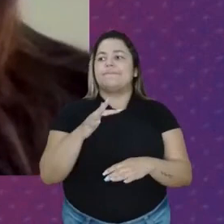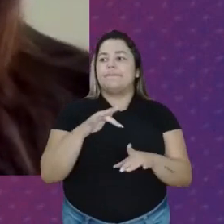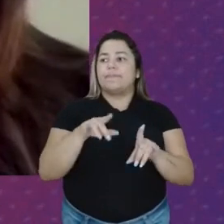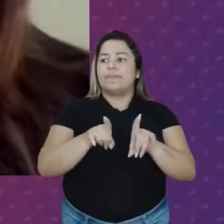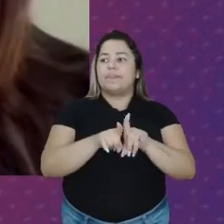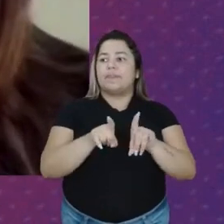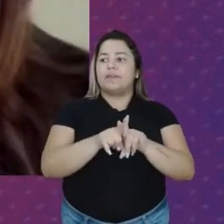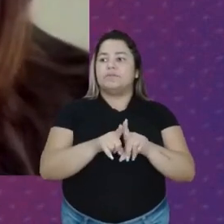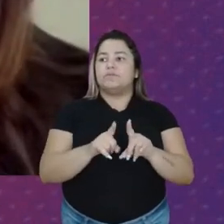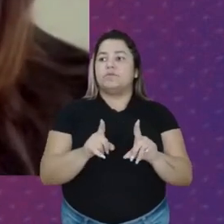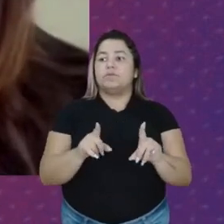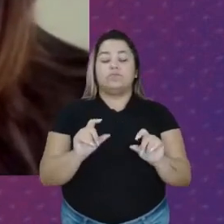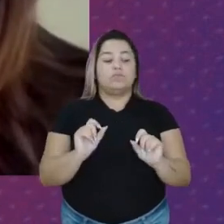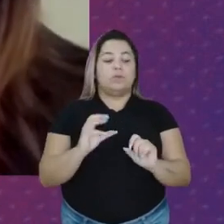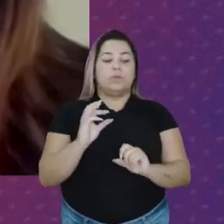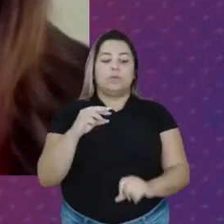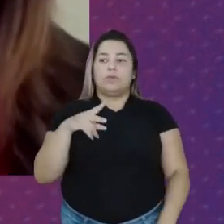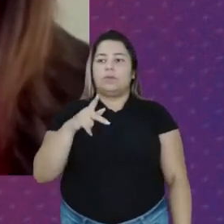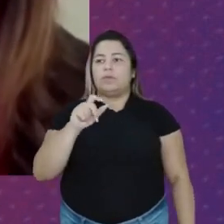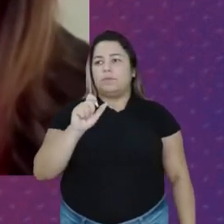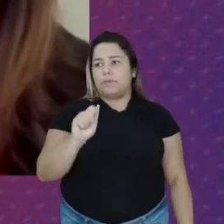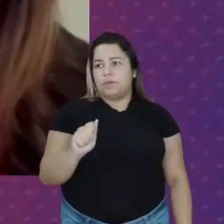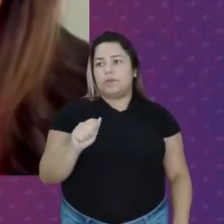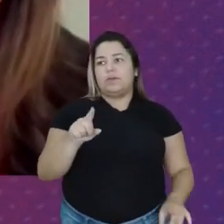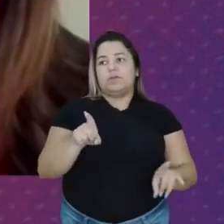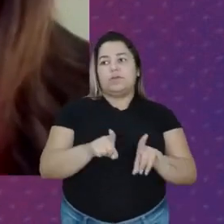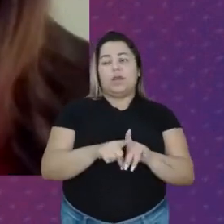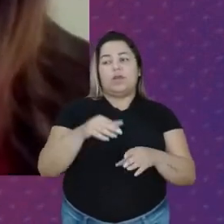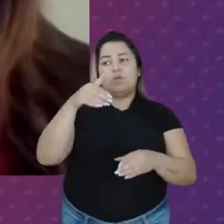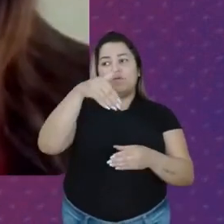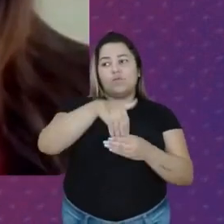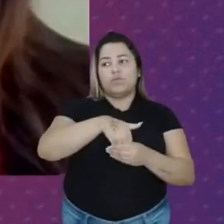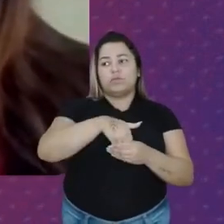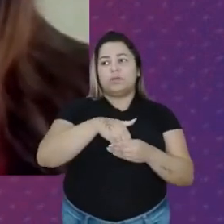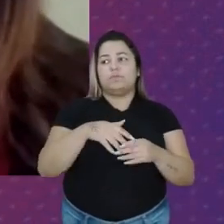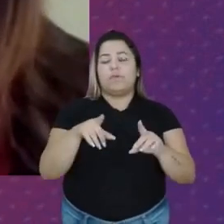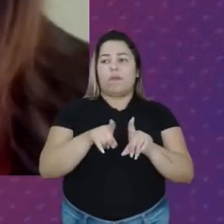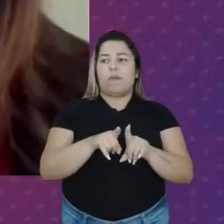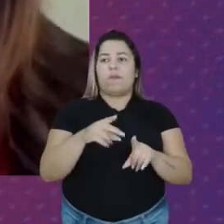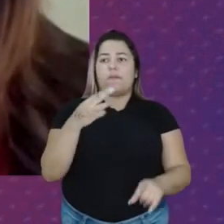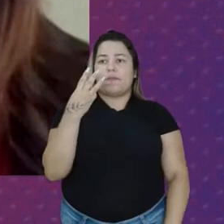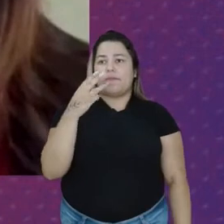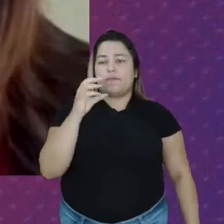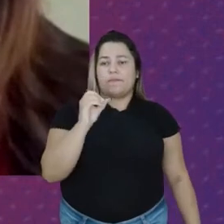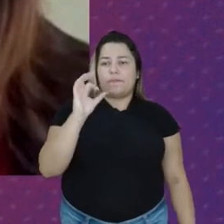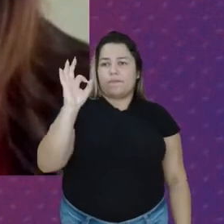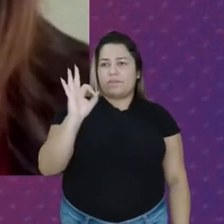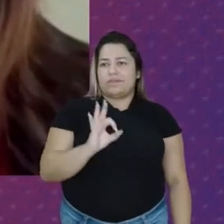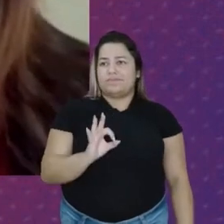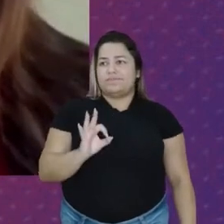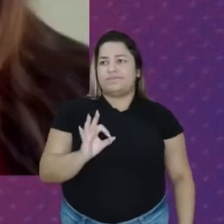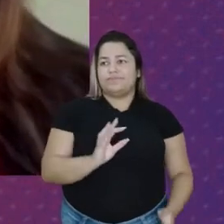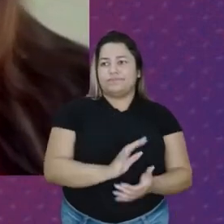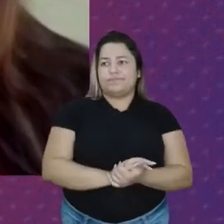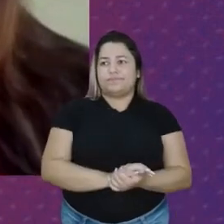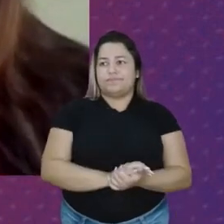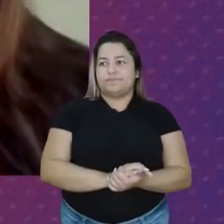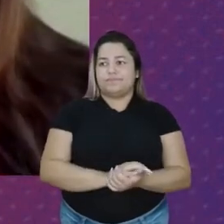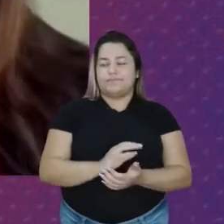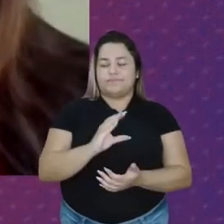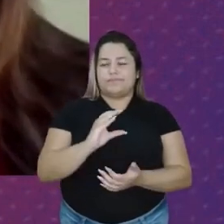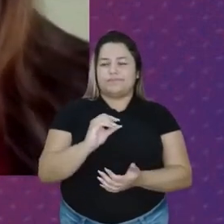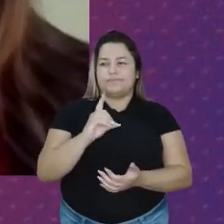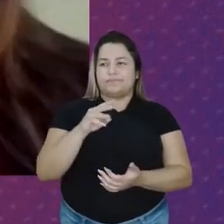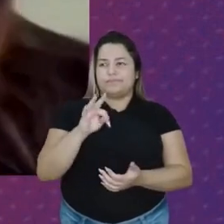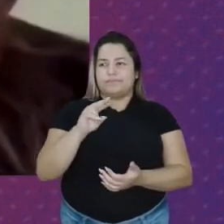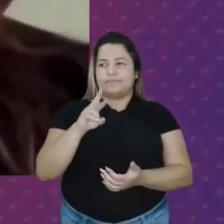para fundo especial de financiamento de campanha, que serão aplicados em campanhas eleitorais, pelo menos 30% tem que ser repassado para candidaturas